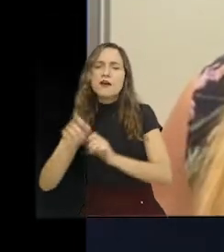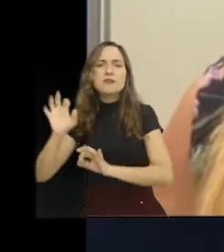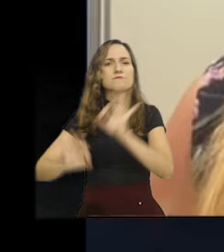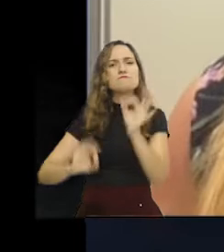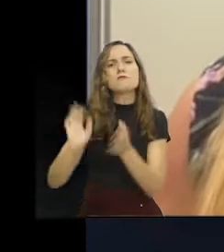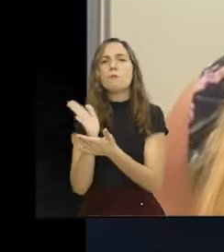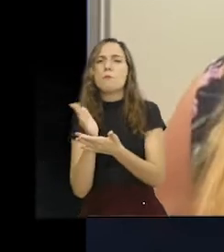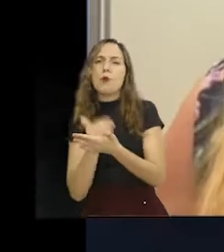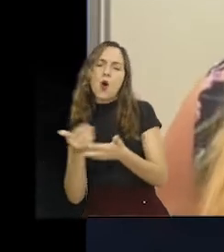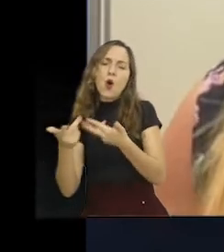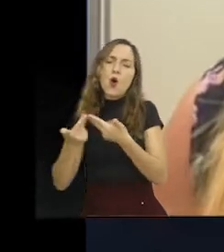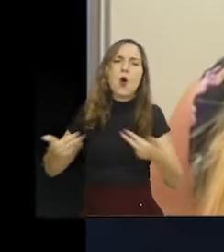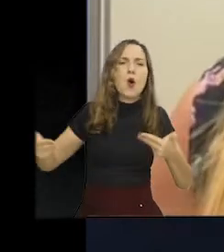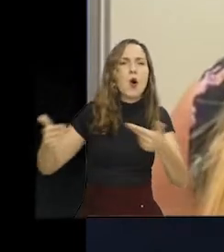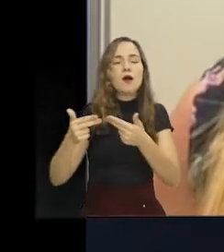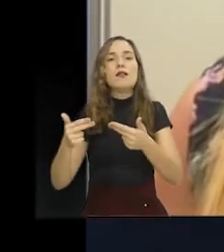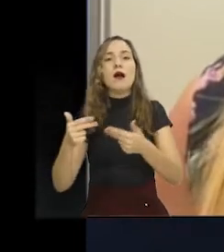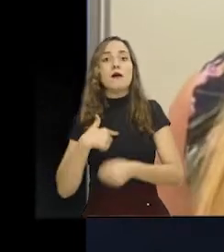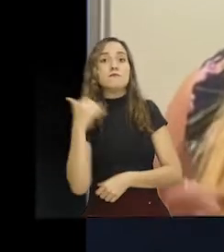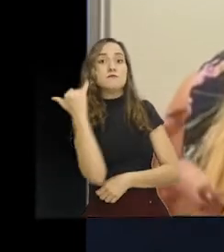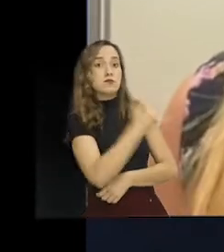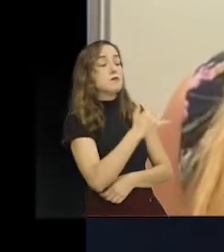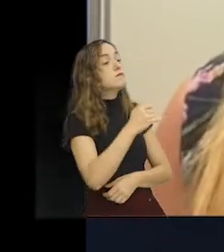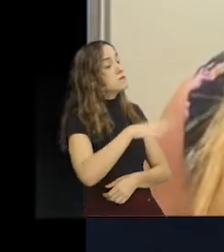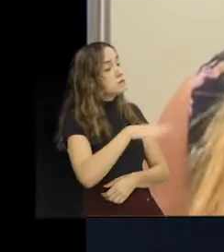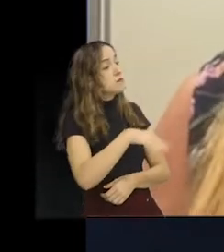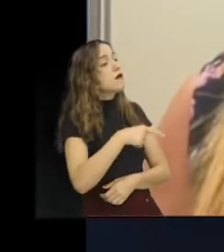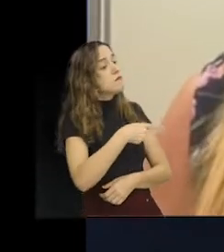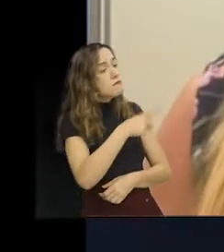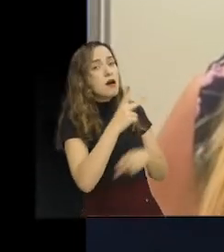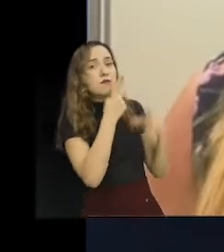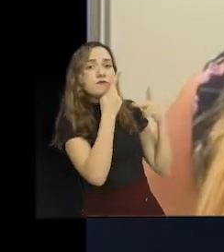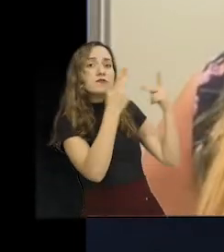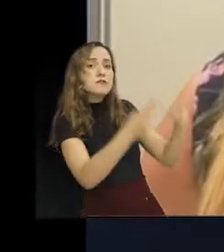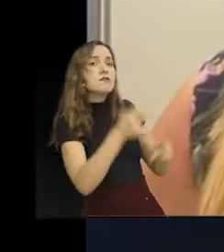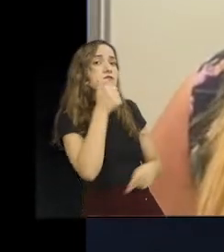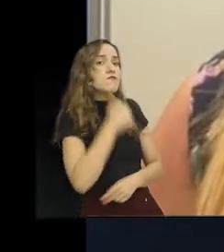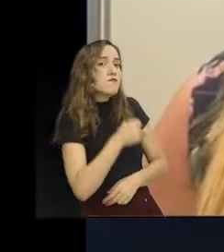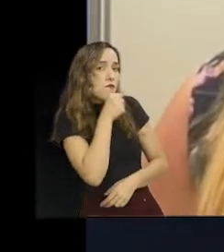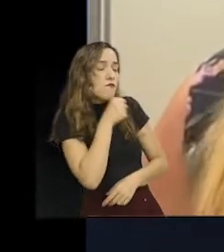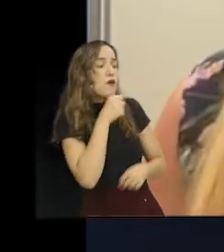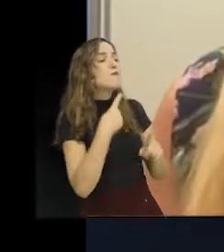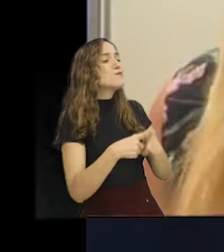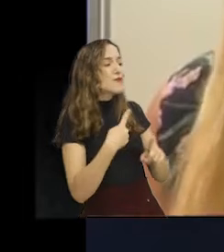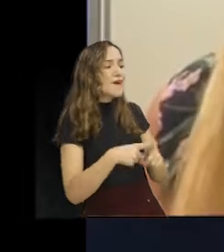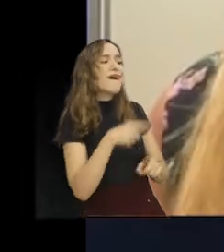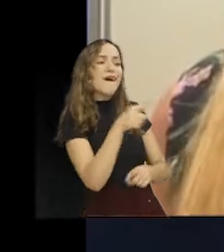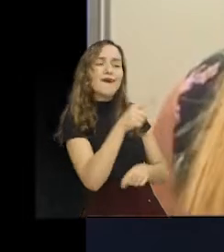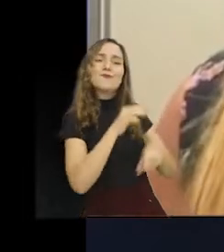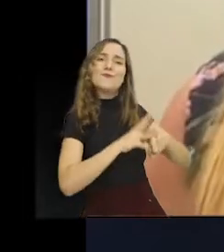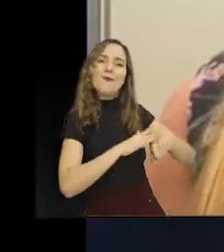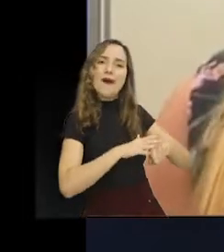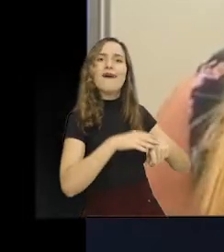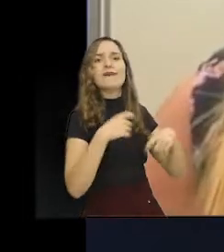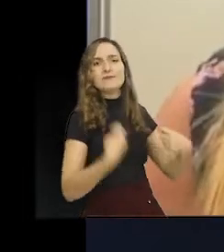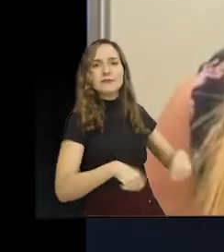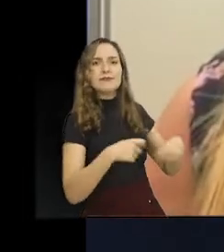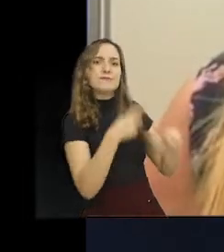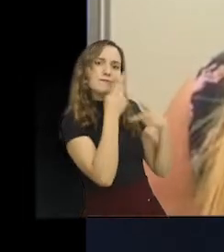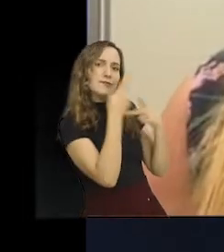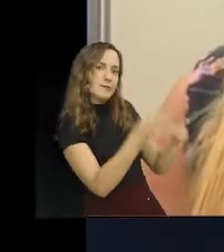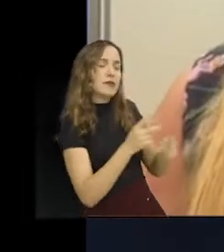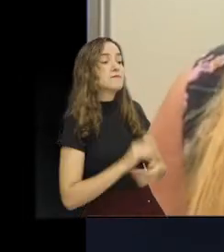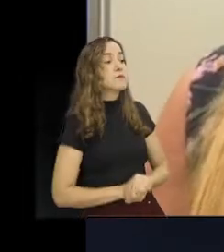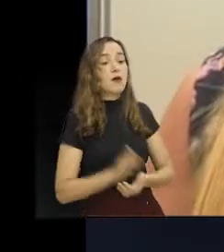umas tortas, disse para ela: "Vai ver como está passando tua avó, pois eu soube que ela anda